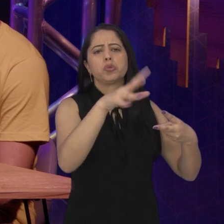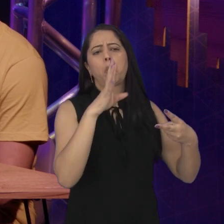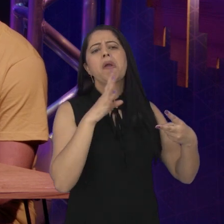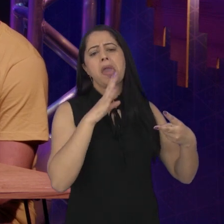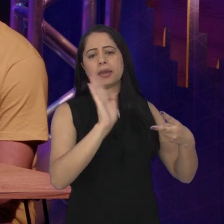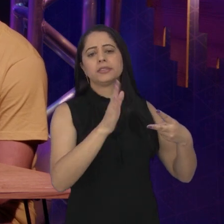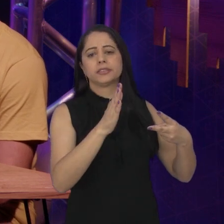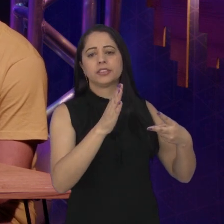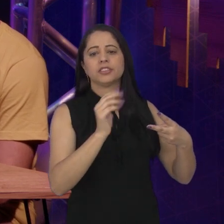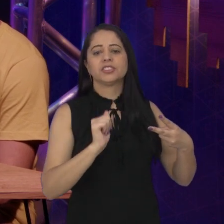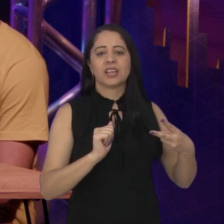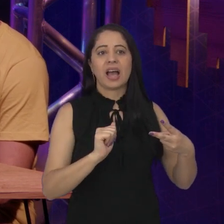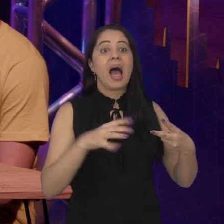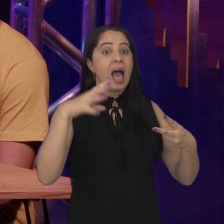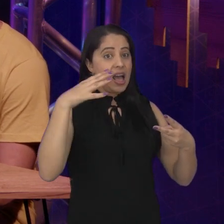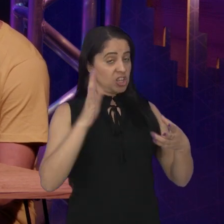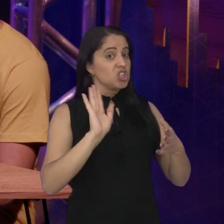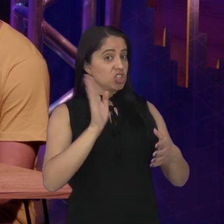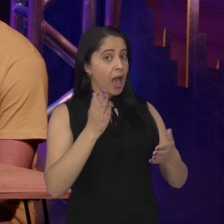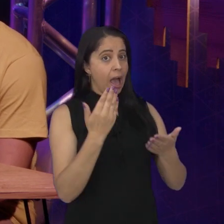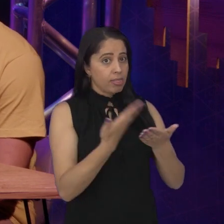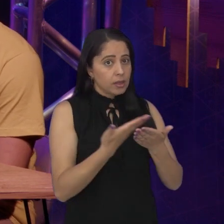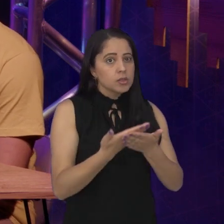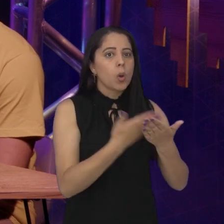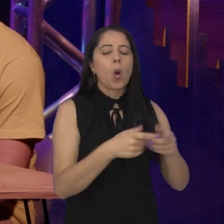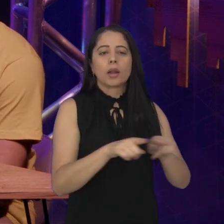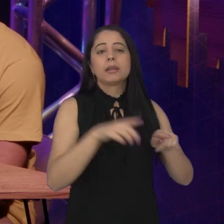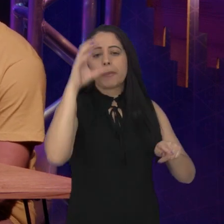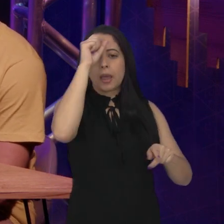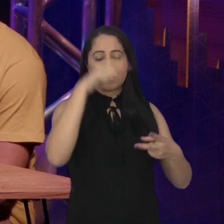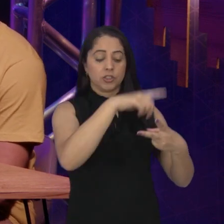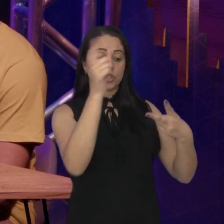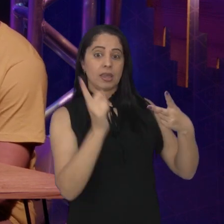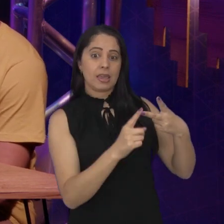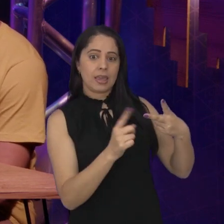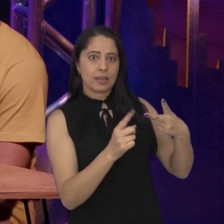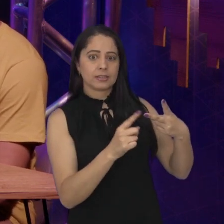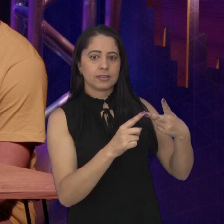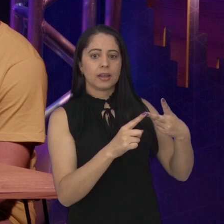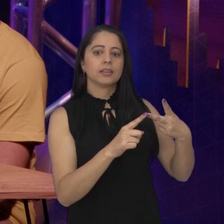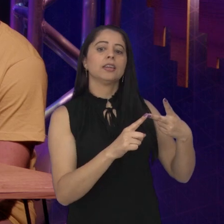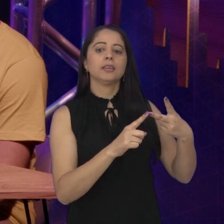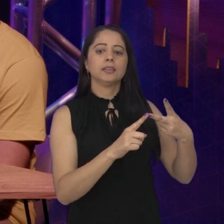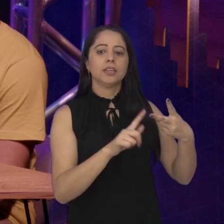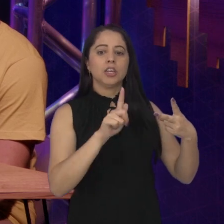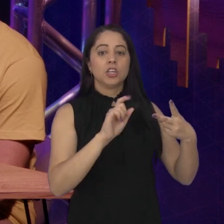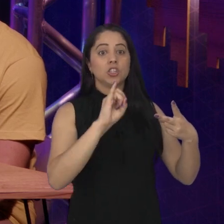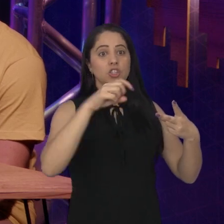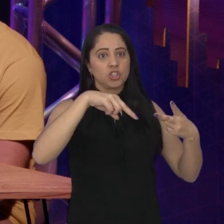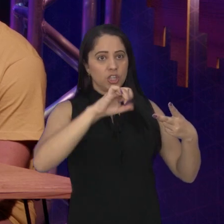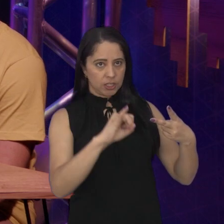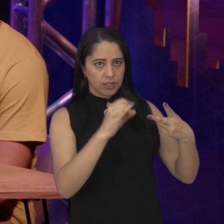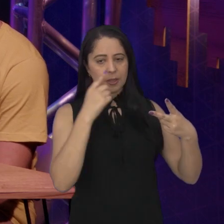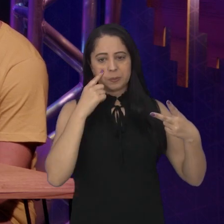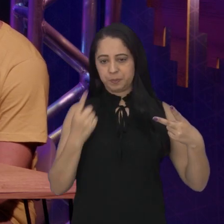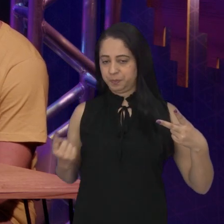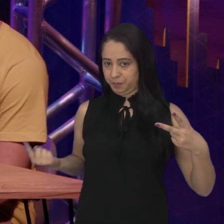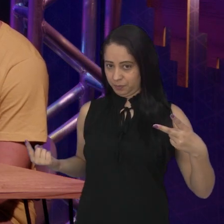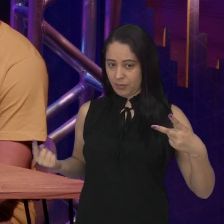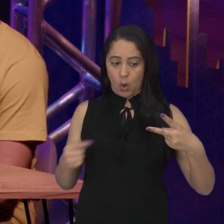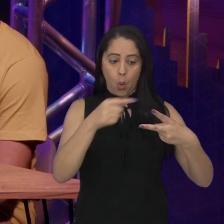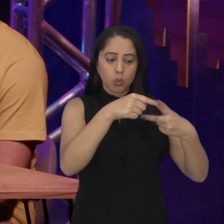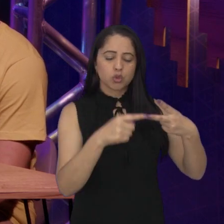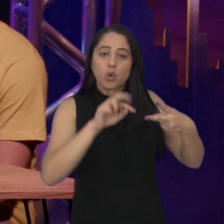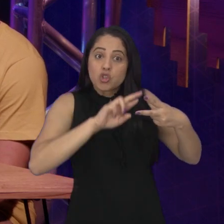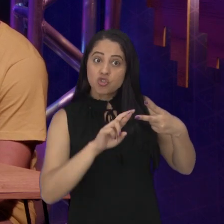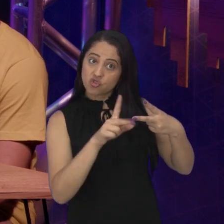conhecido, acredito que na escola todo mundo vê. E a gente tem um outro índice que também é bem bacana, que é o índice de Gini.